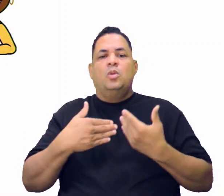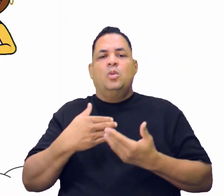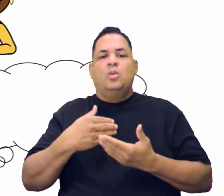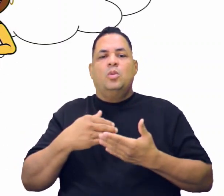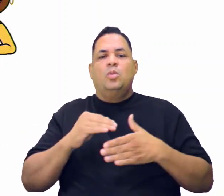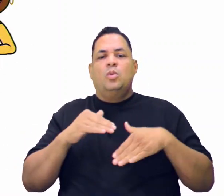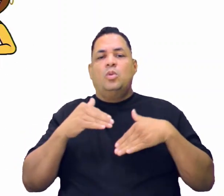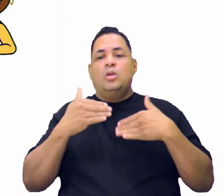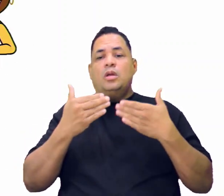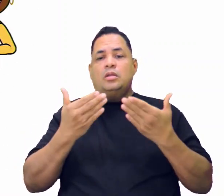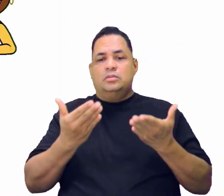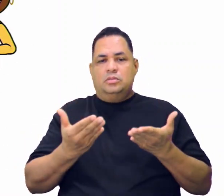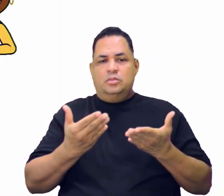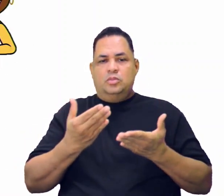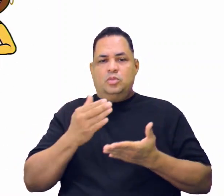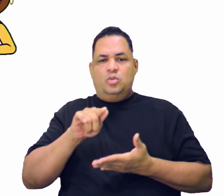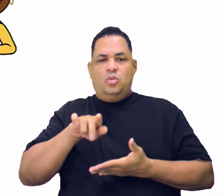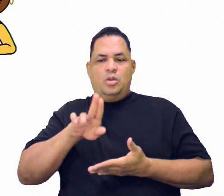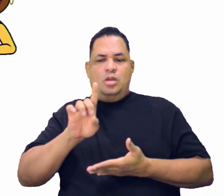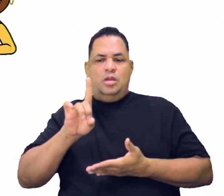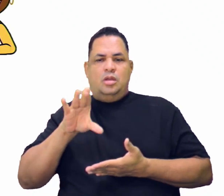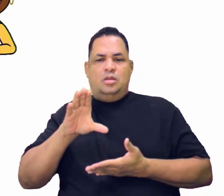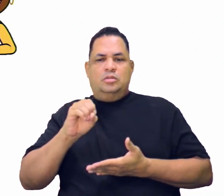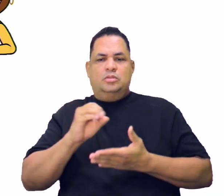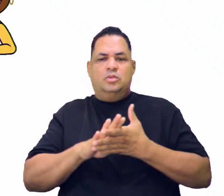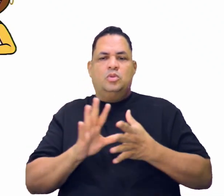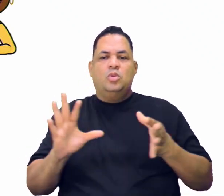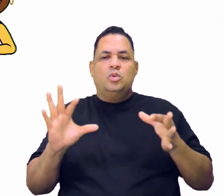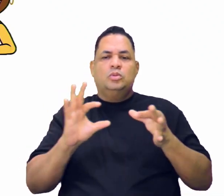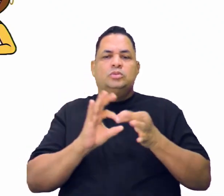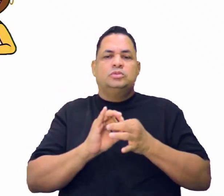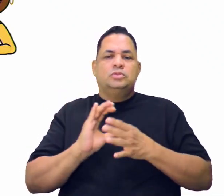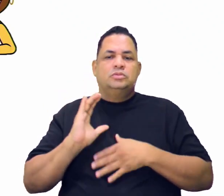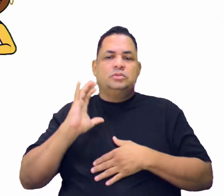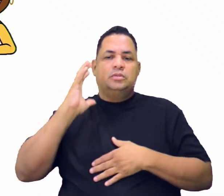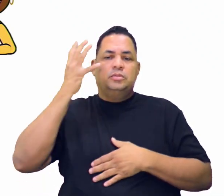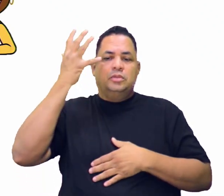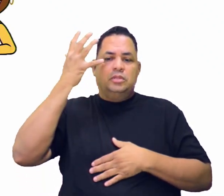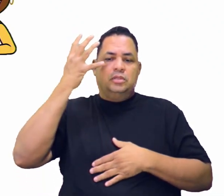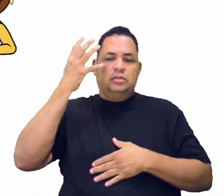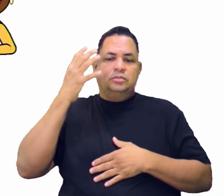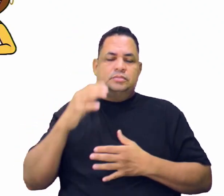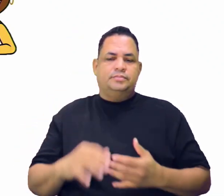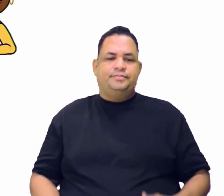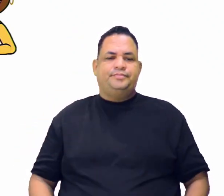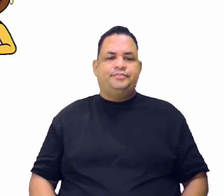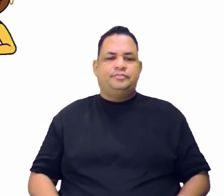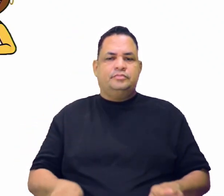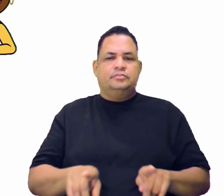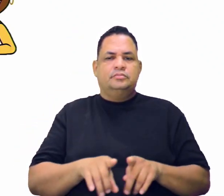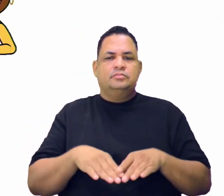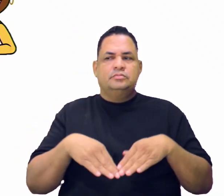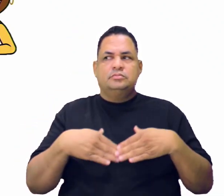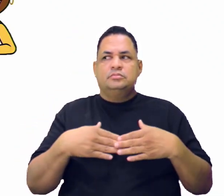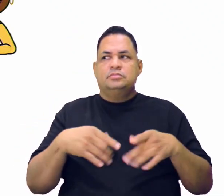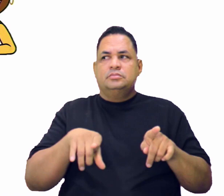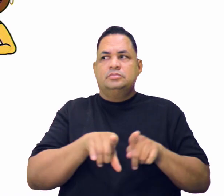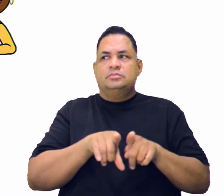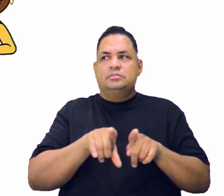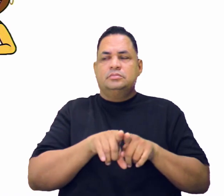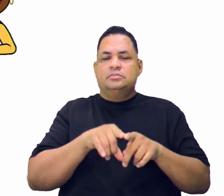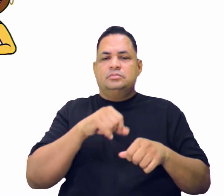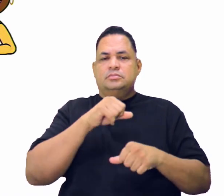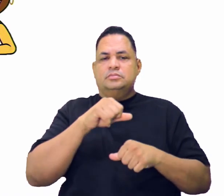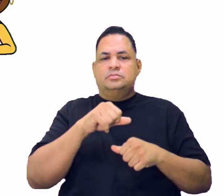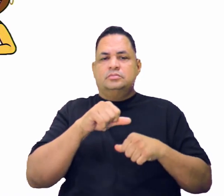o quê? Uma conjunção temporal, tá? Assim como pode trocar pelo quando, pode ser